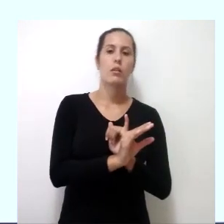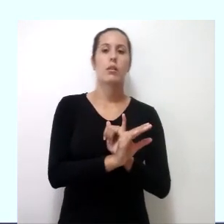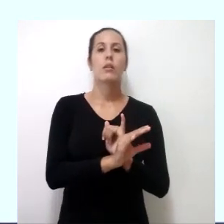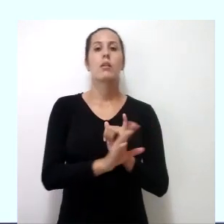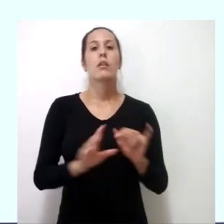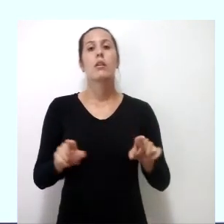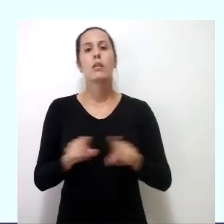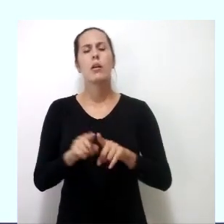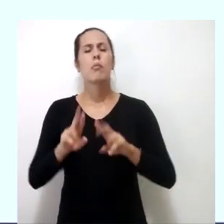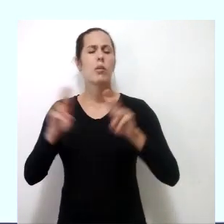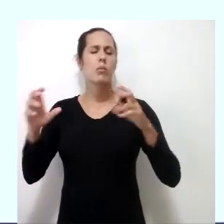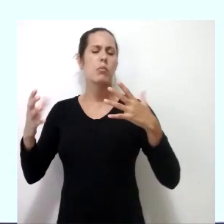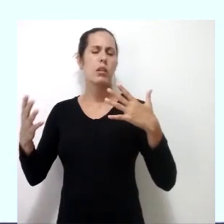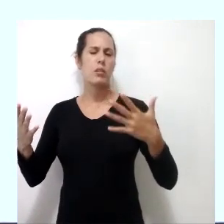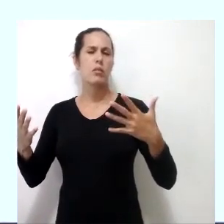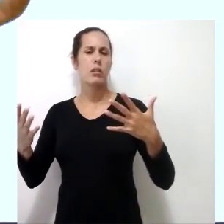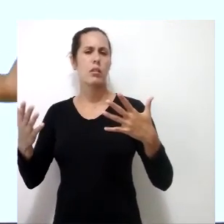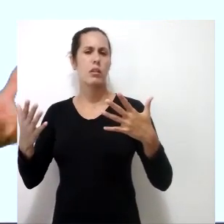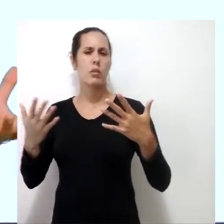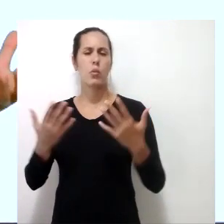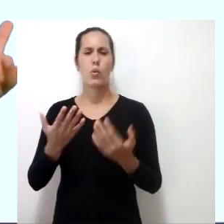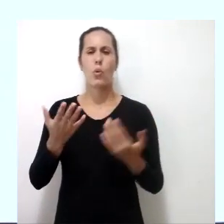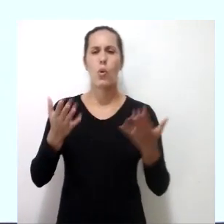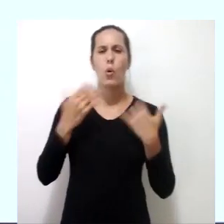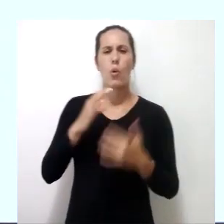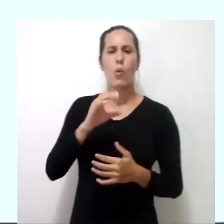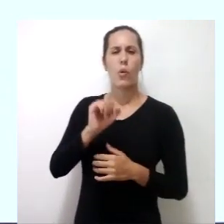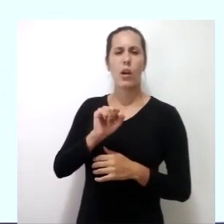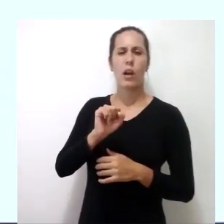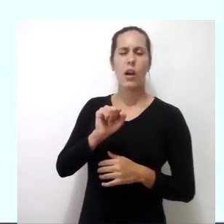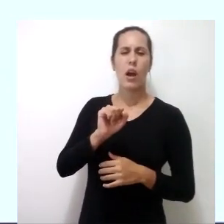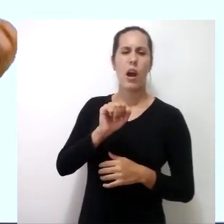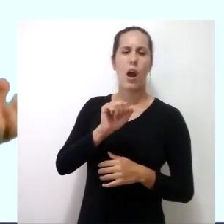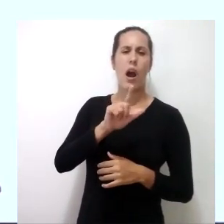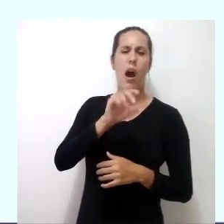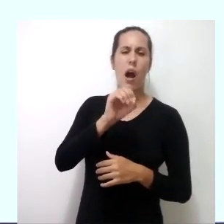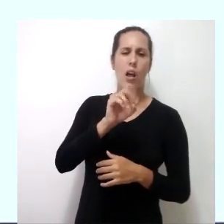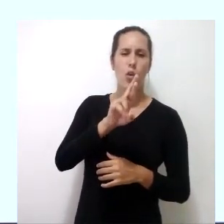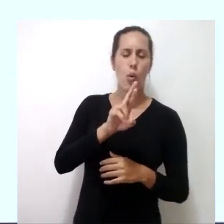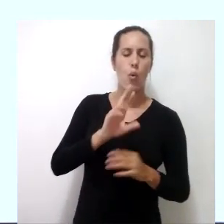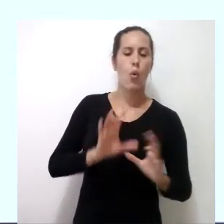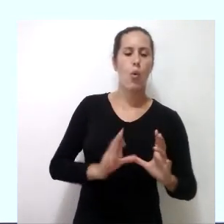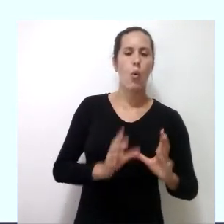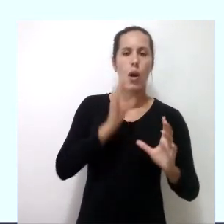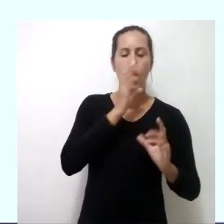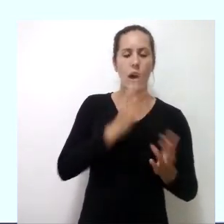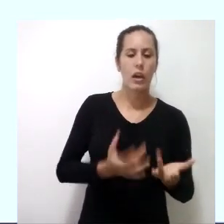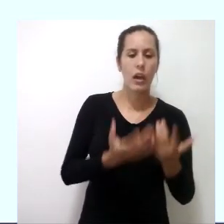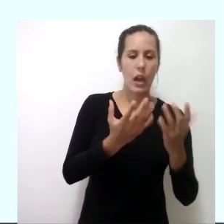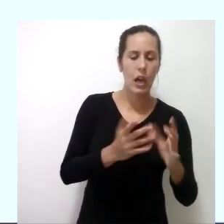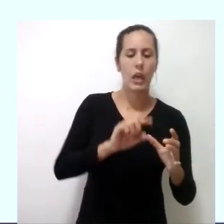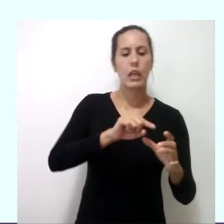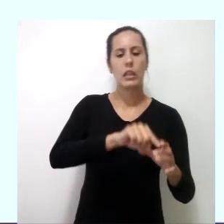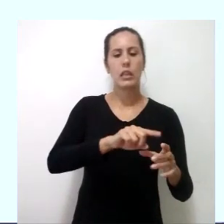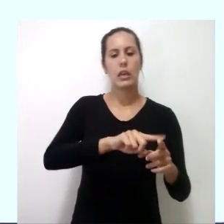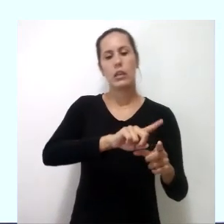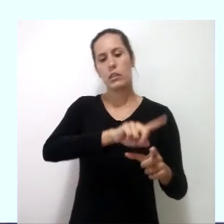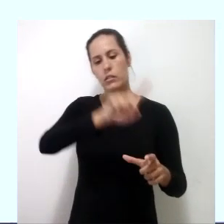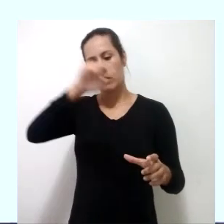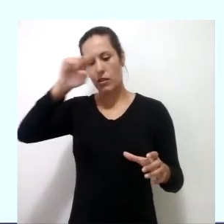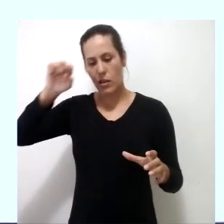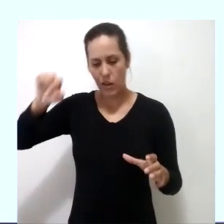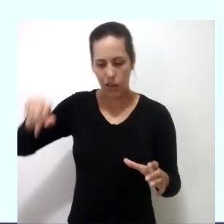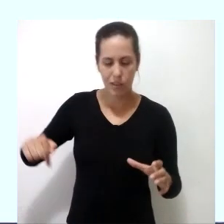né? A questão do calor, ele vindo de uma fonte quente e essa fonte quente realizar um